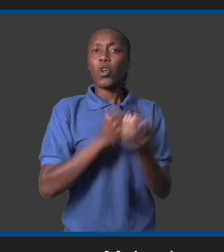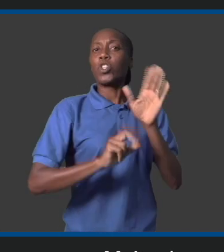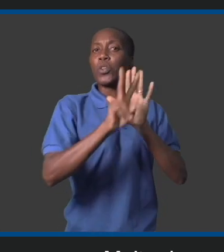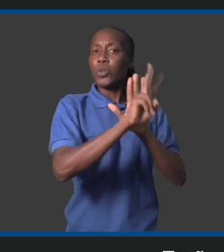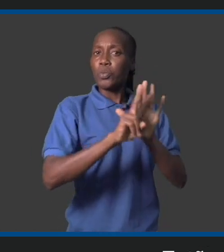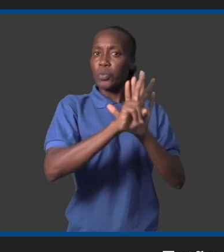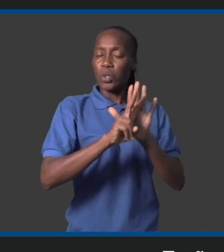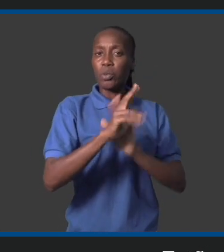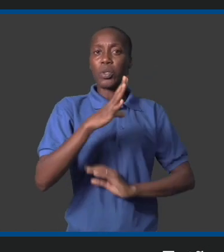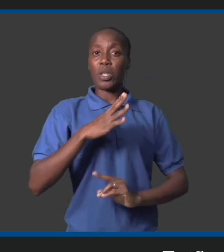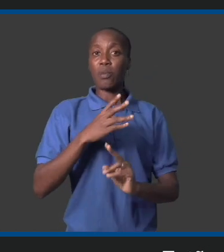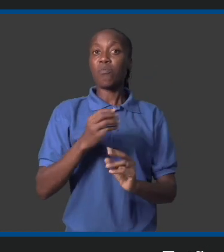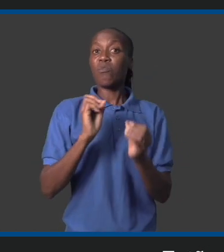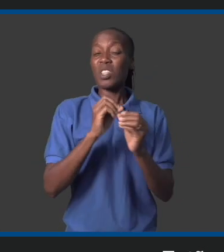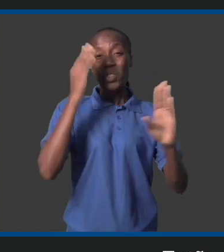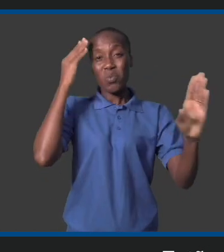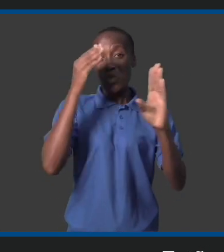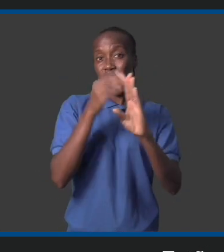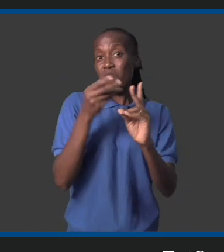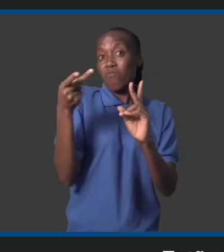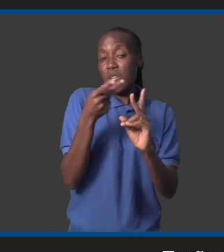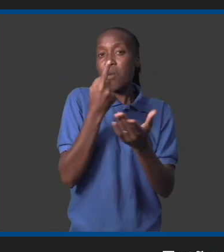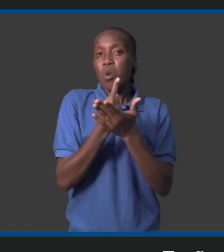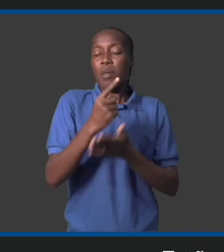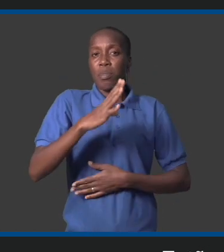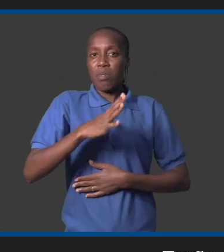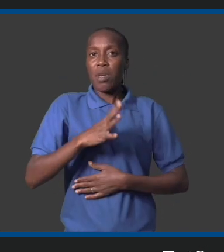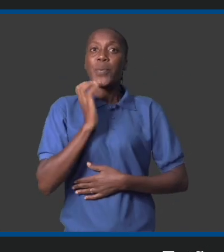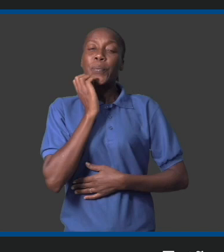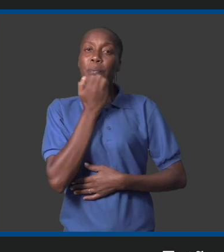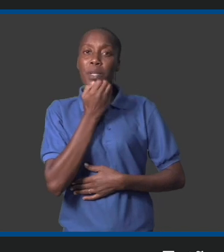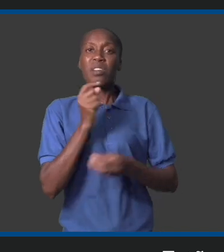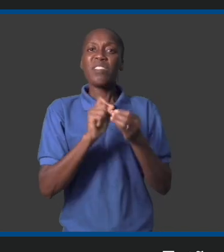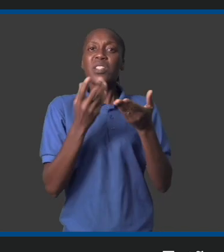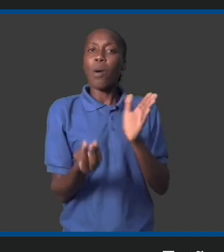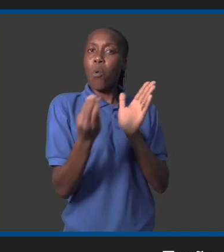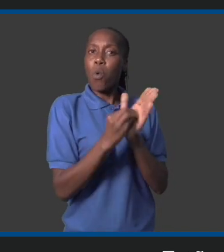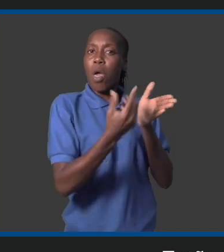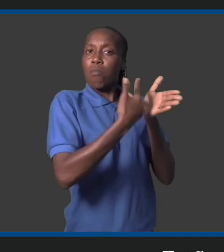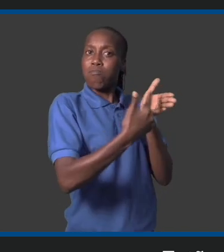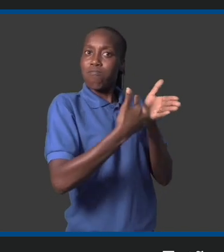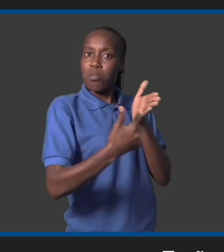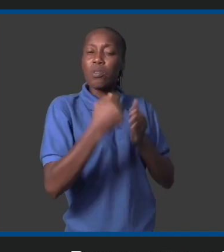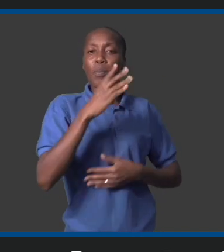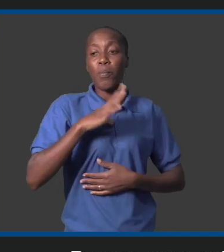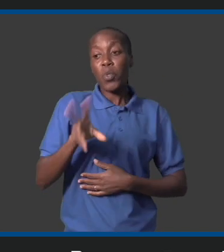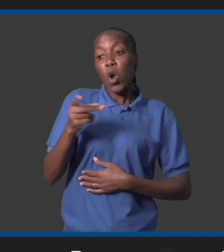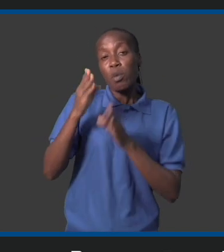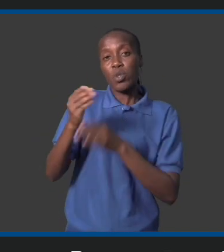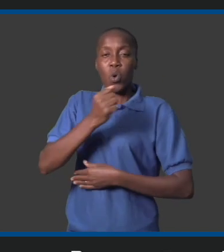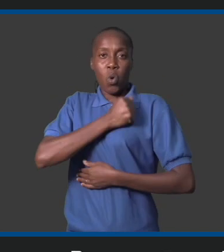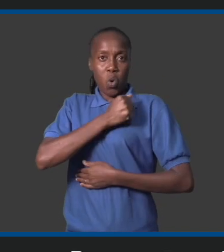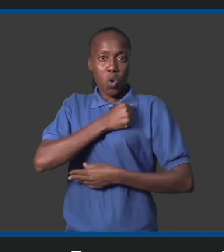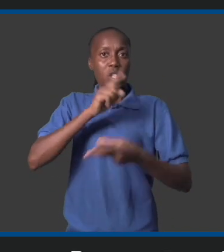estavas a dizer. Então eu acho que sim, videoclipo por esses dois motivos. E vamos tentar começar a ter esse cuidado de ter sempre uma legenda. Porque